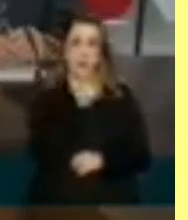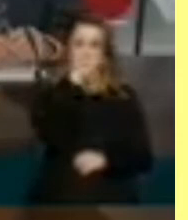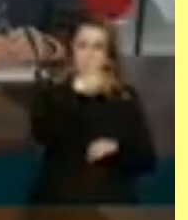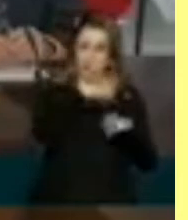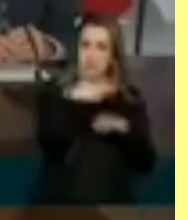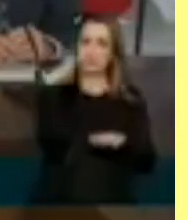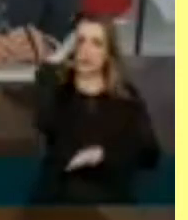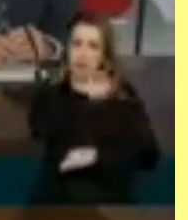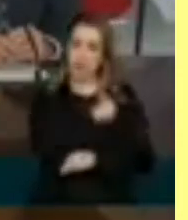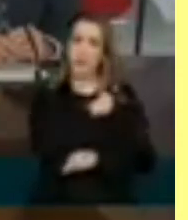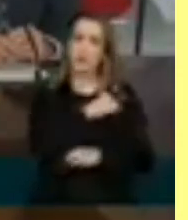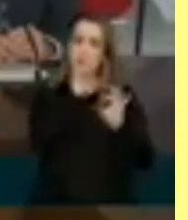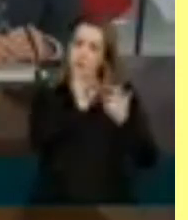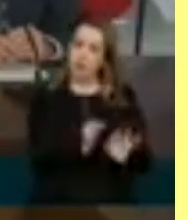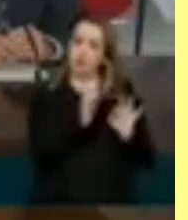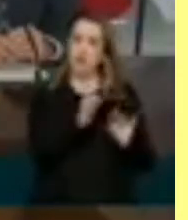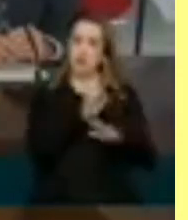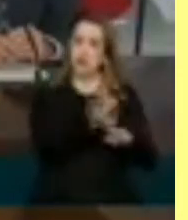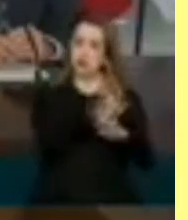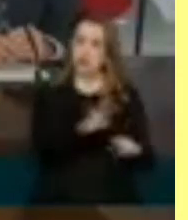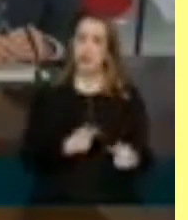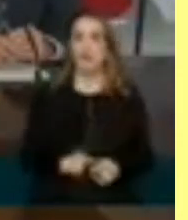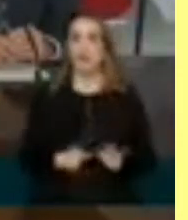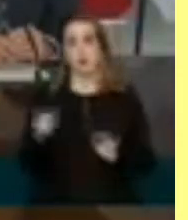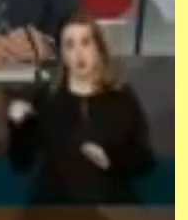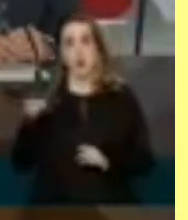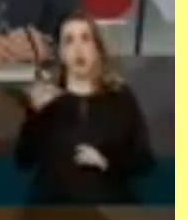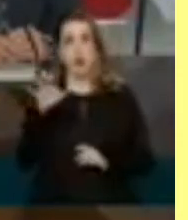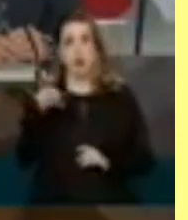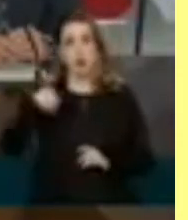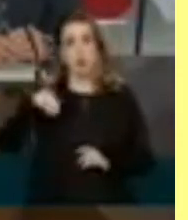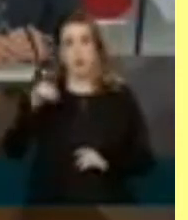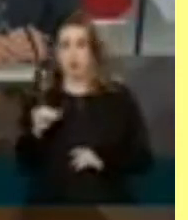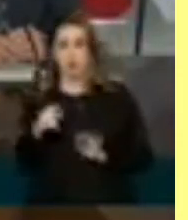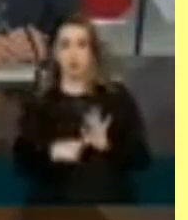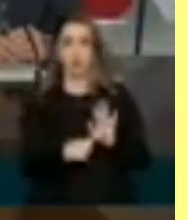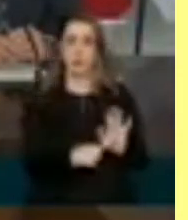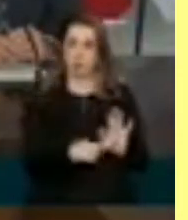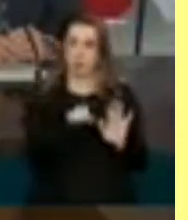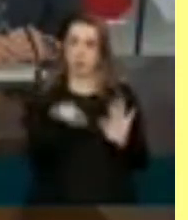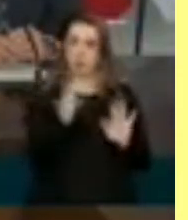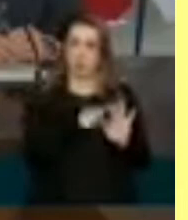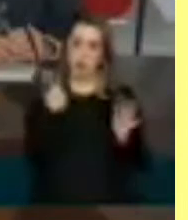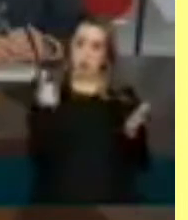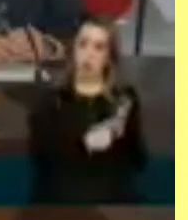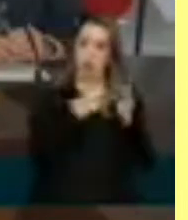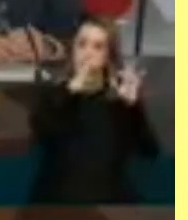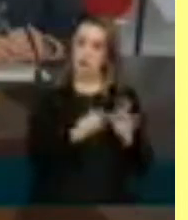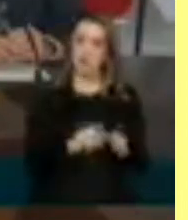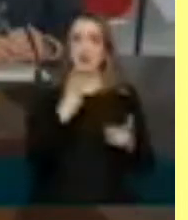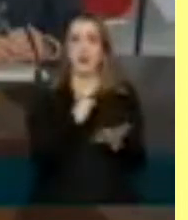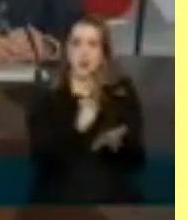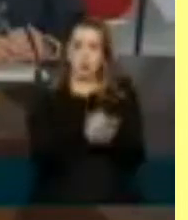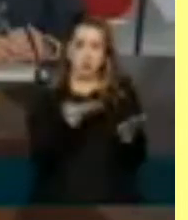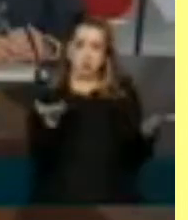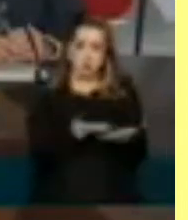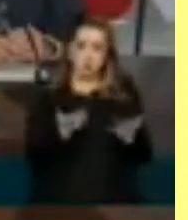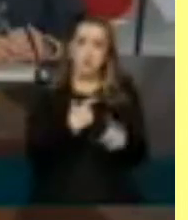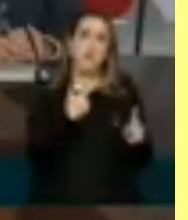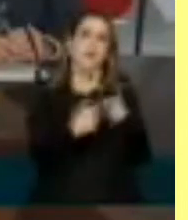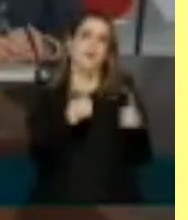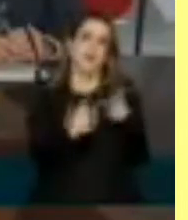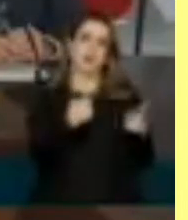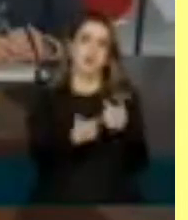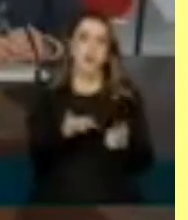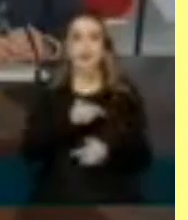substantiva e deixou clara a importância do comprometimento das autoridades, mesmo nas atuais circunstâncias, com o teto